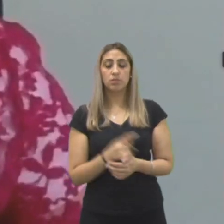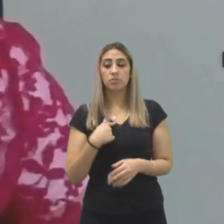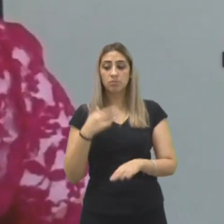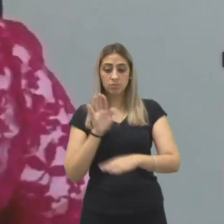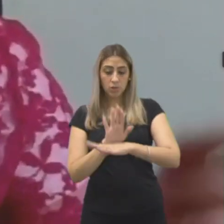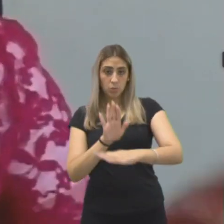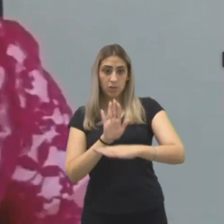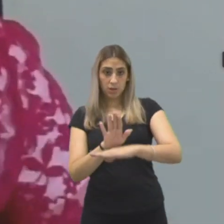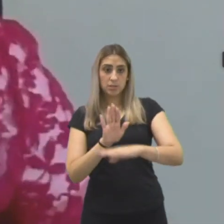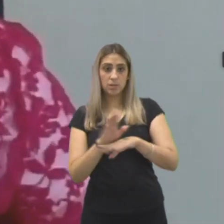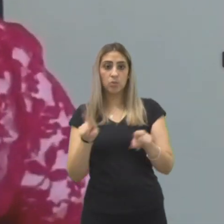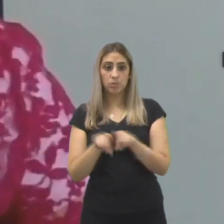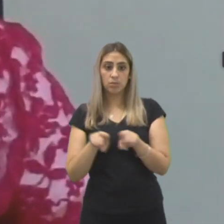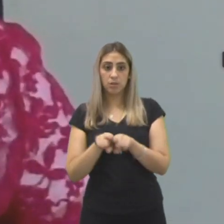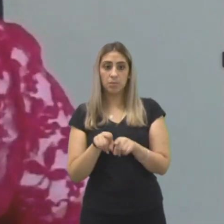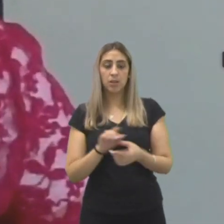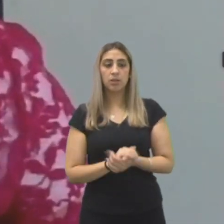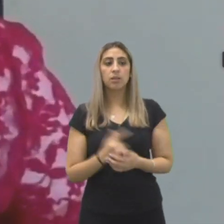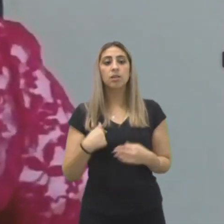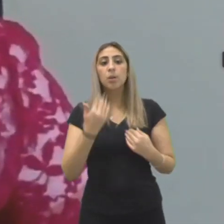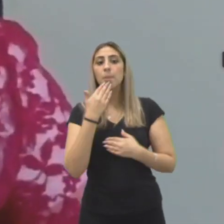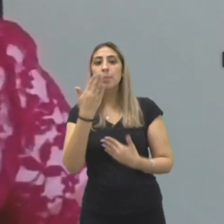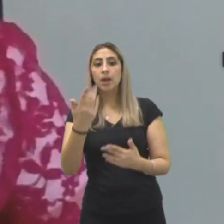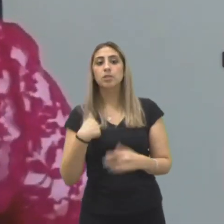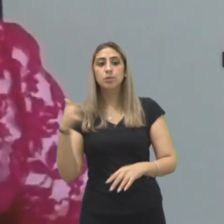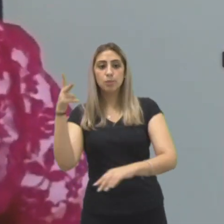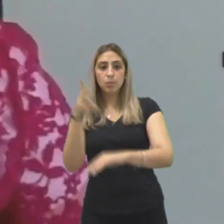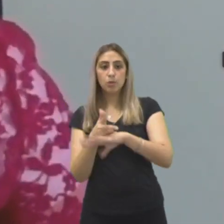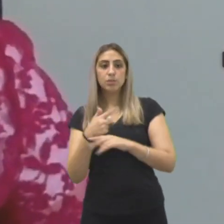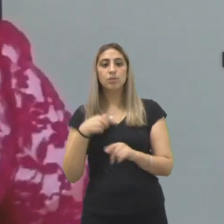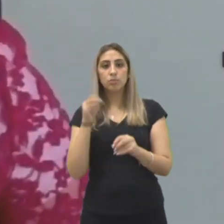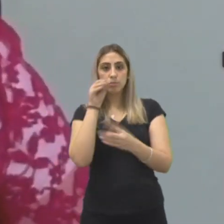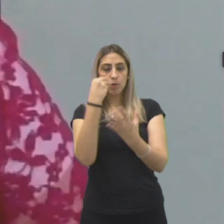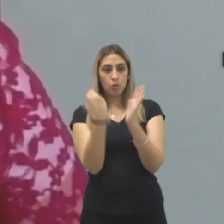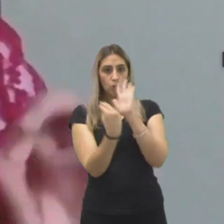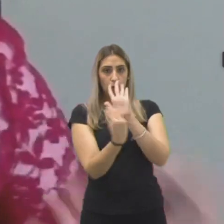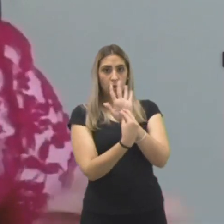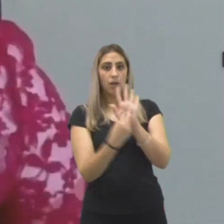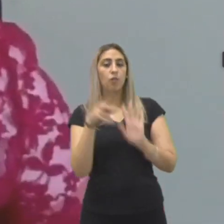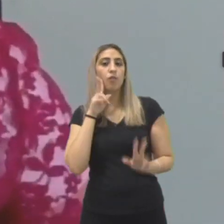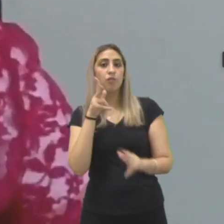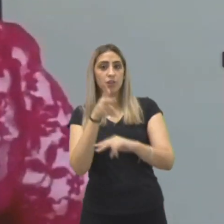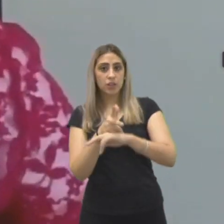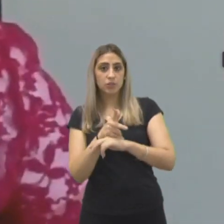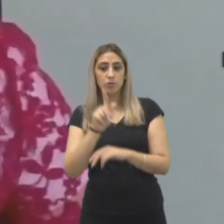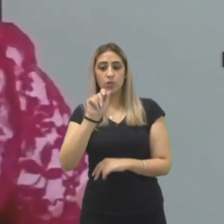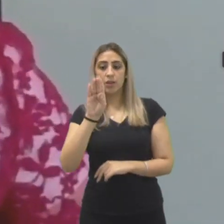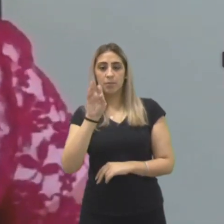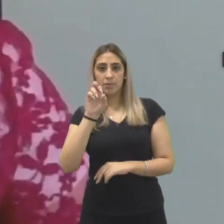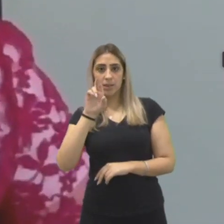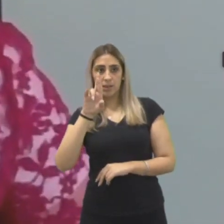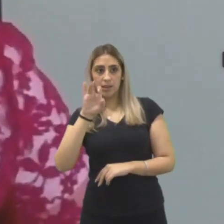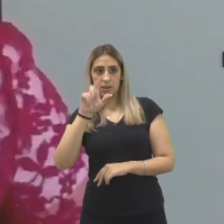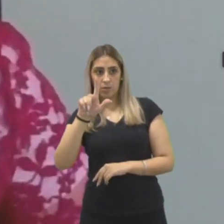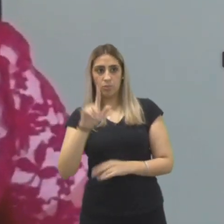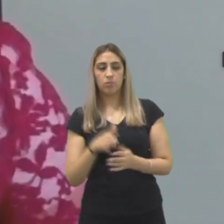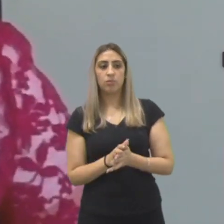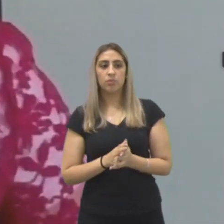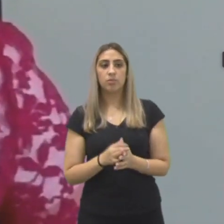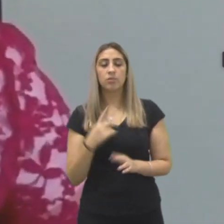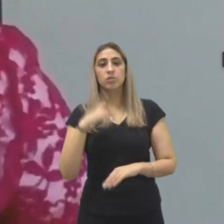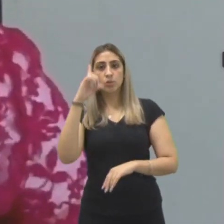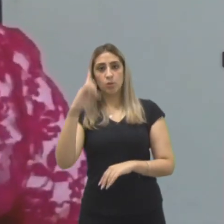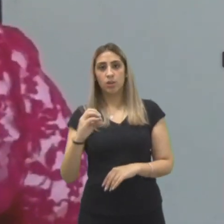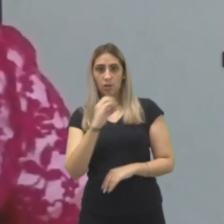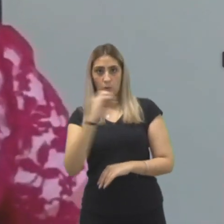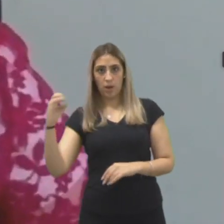do vídeo. Então, eu peço para a produção, vídeo do Gabriel Iocomiso Pires, da diretoria